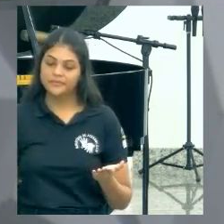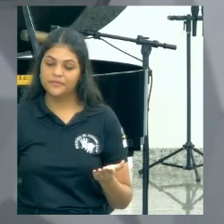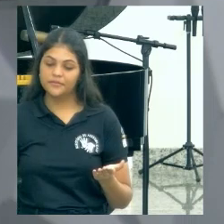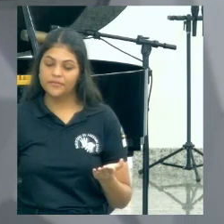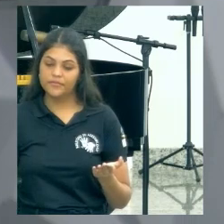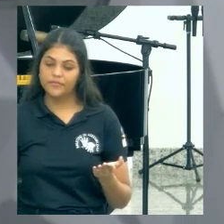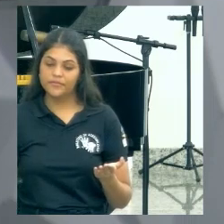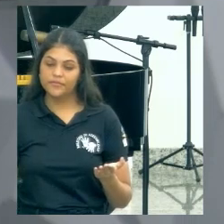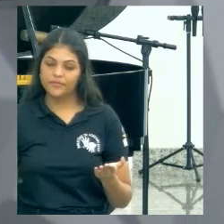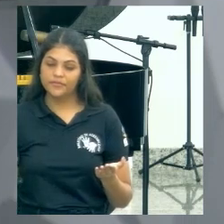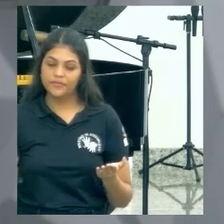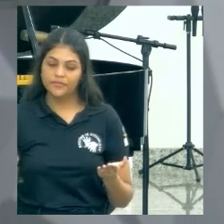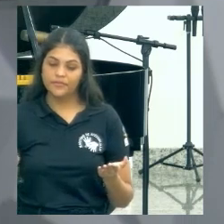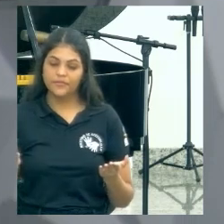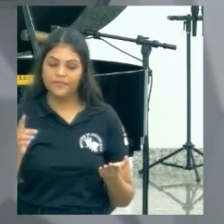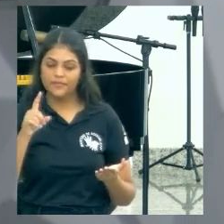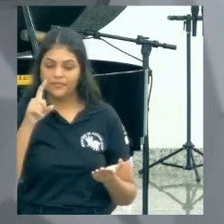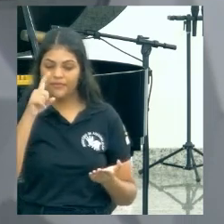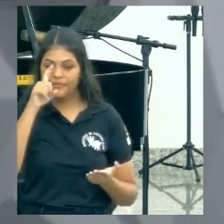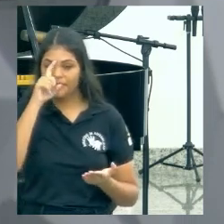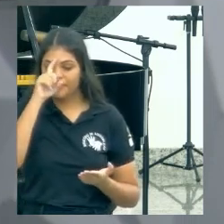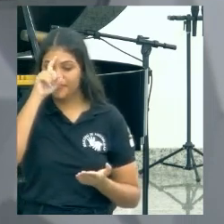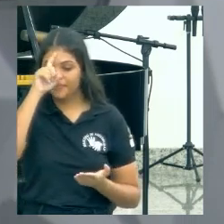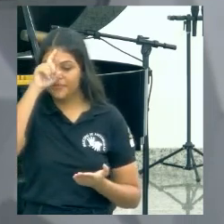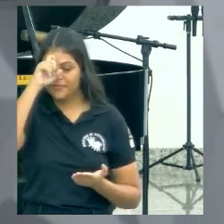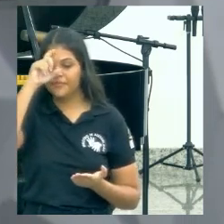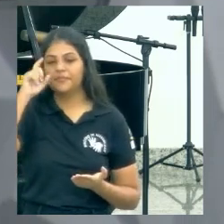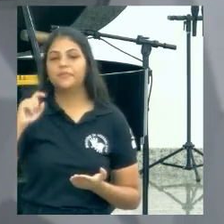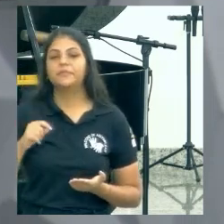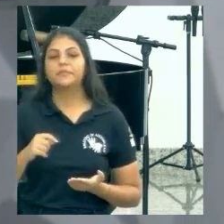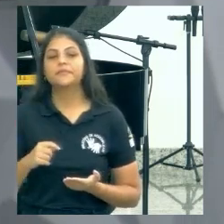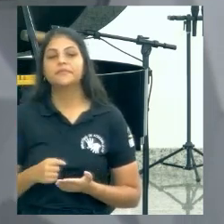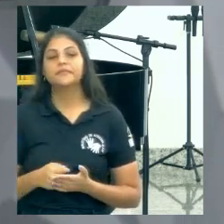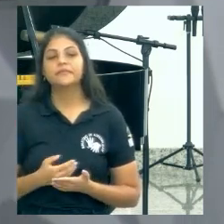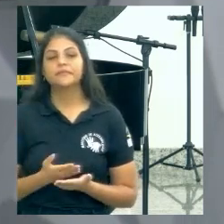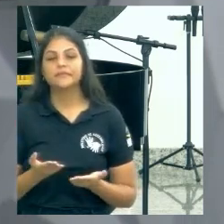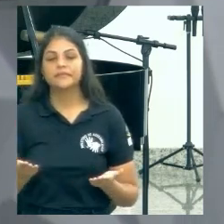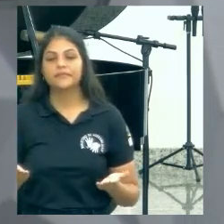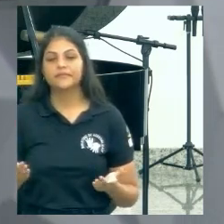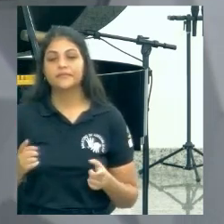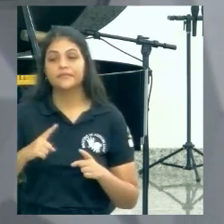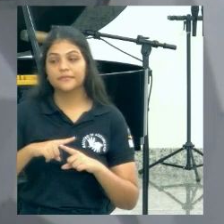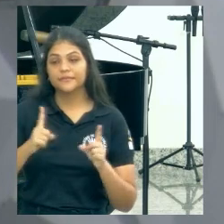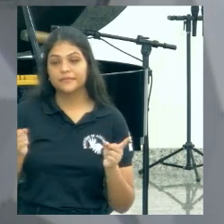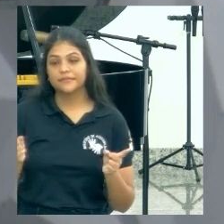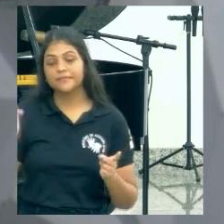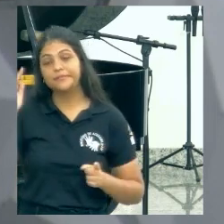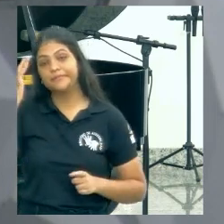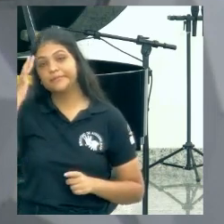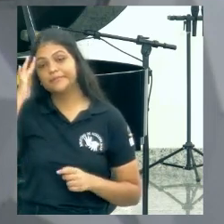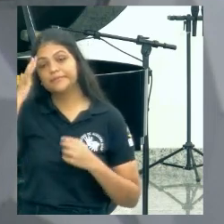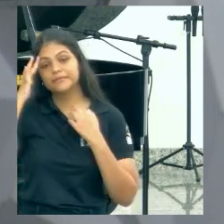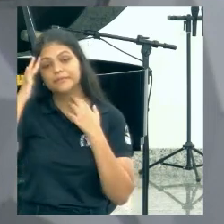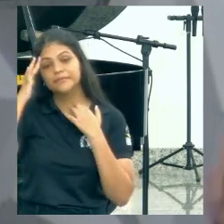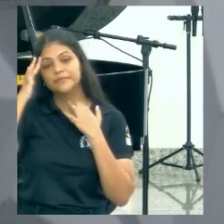na Unimed, no nosso momento aqui. Mas quem sabe,